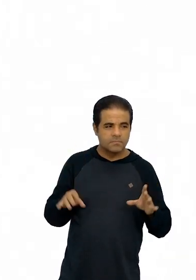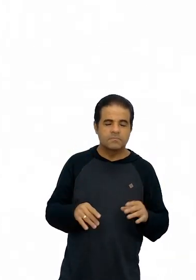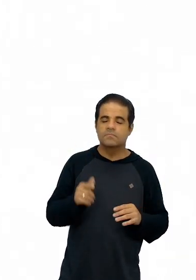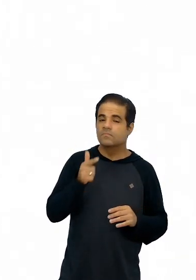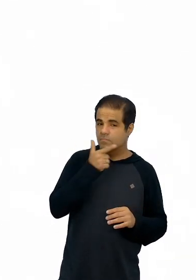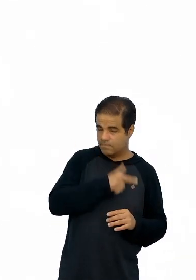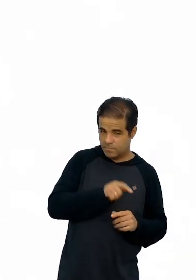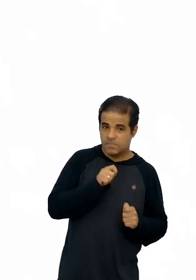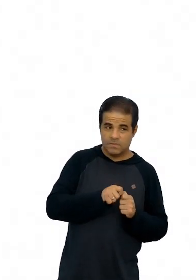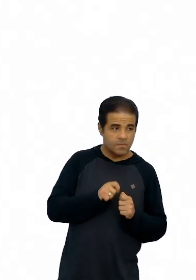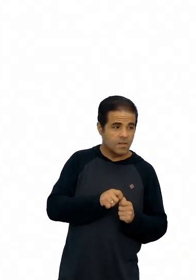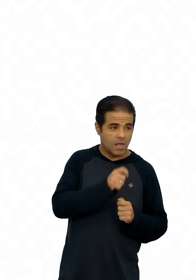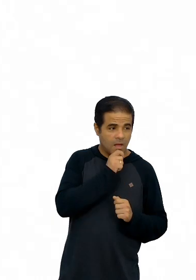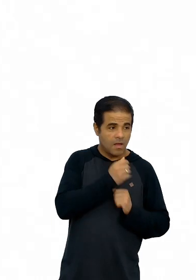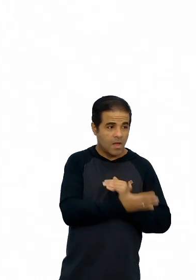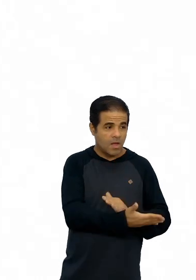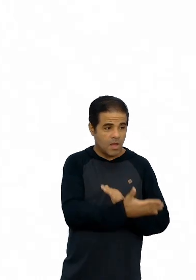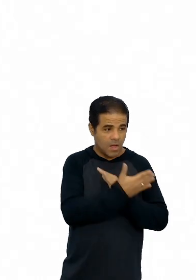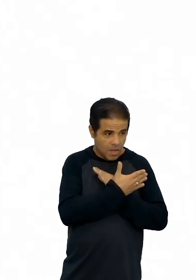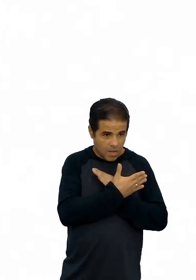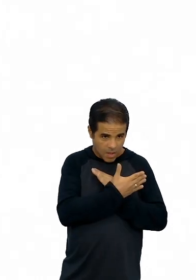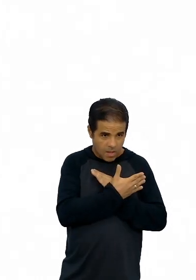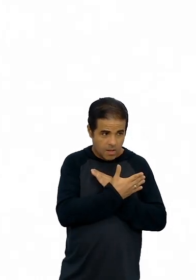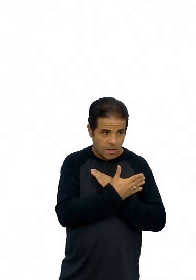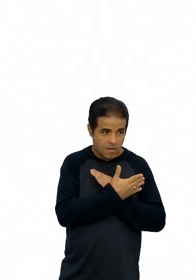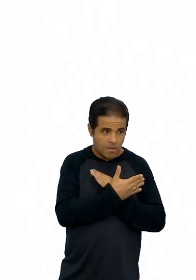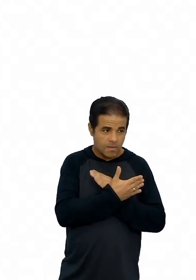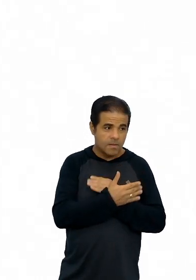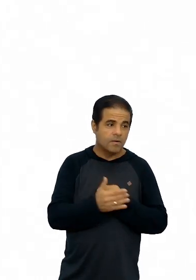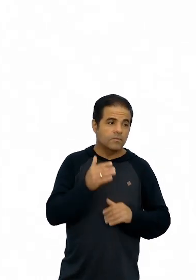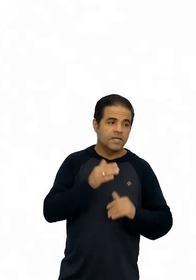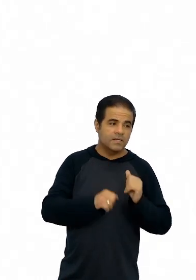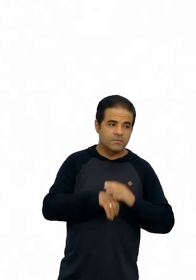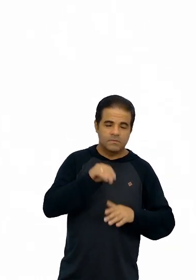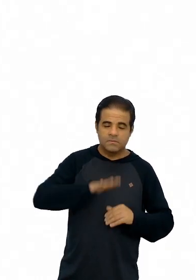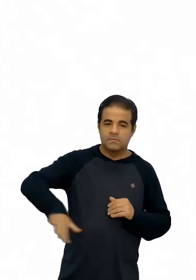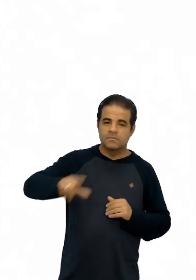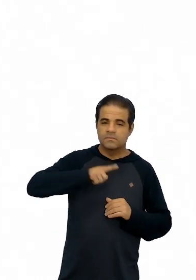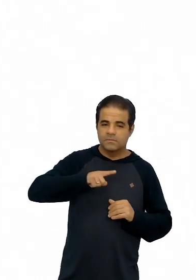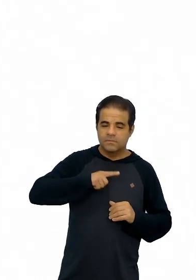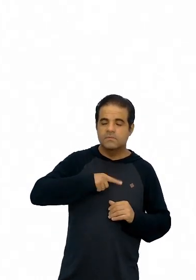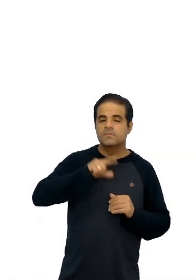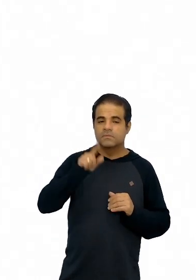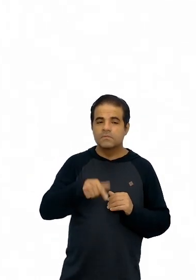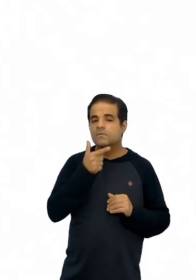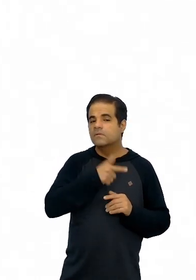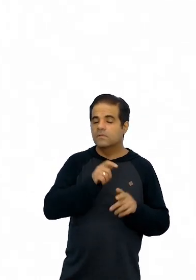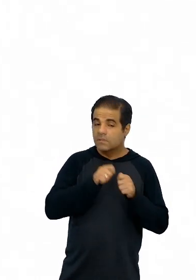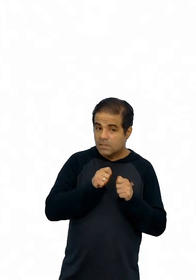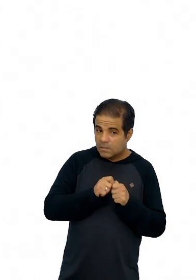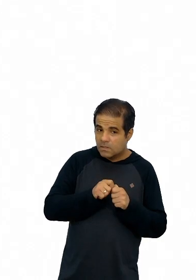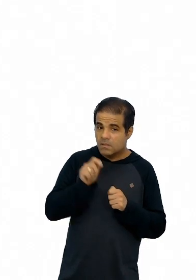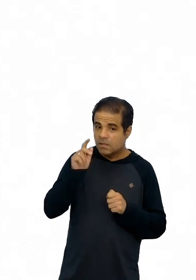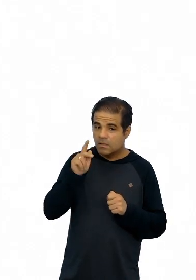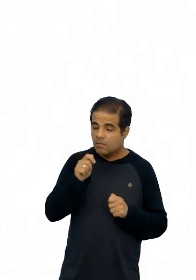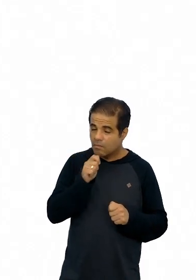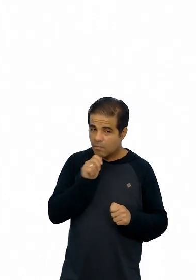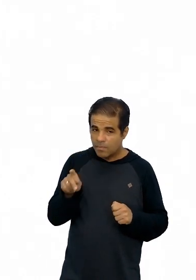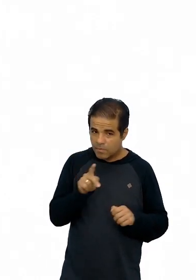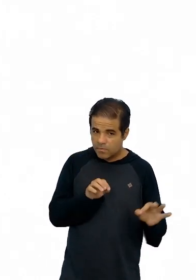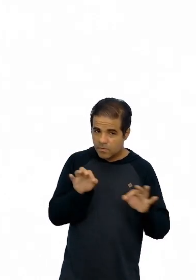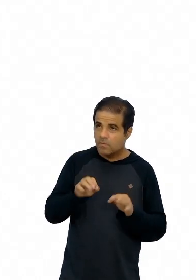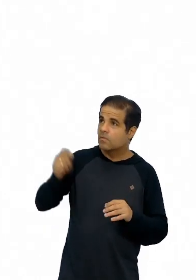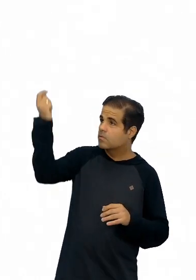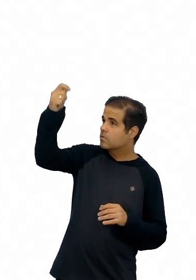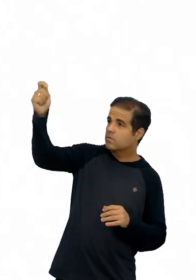conseguiram realizar sem ajuda sem ajuda do colega? Vocês conseguiram realizar sem que a professora resolvesse lá